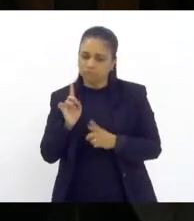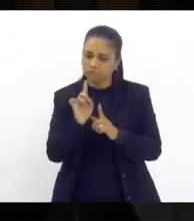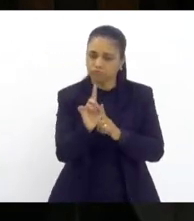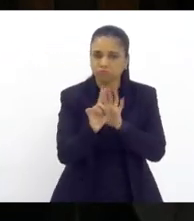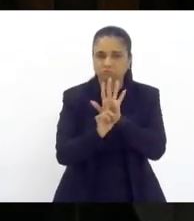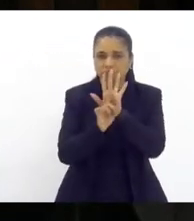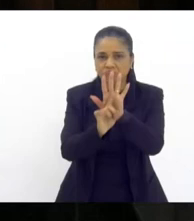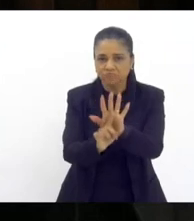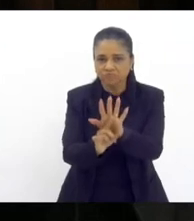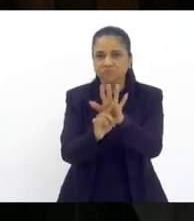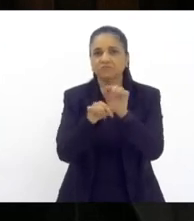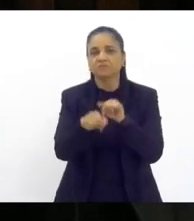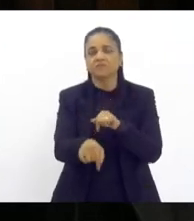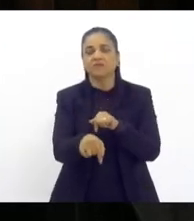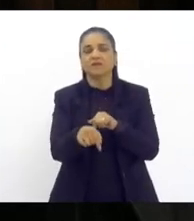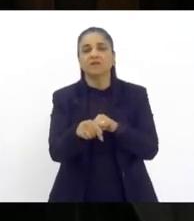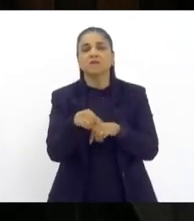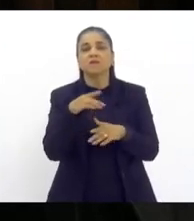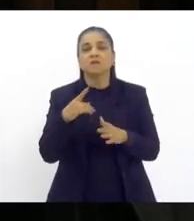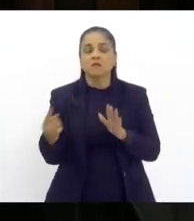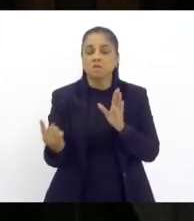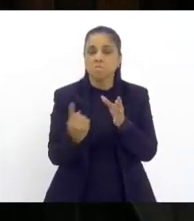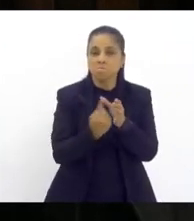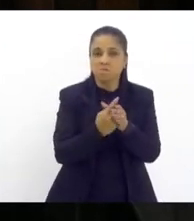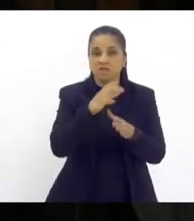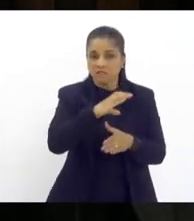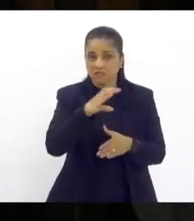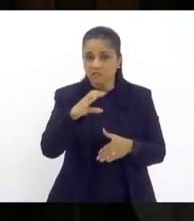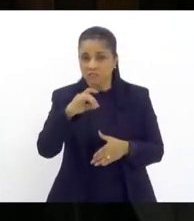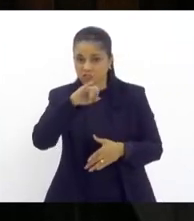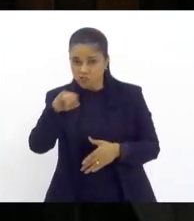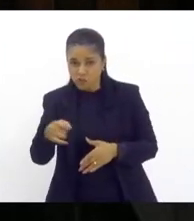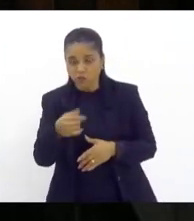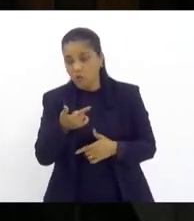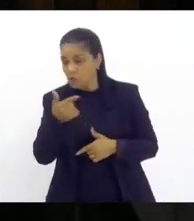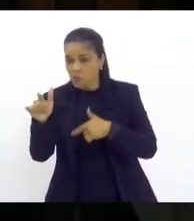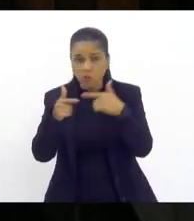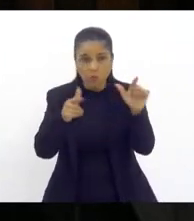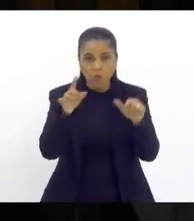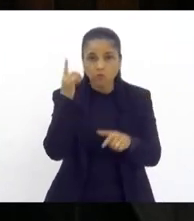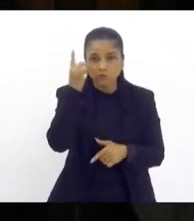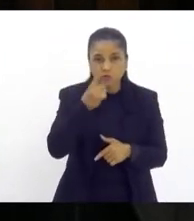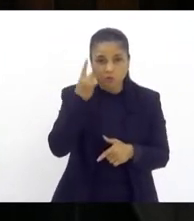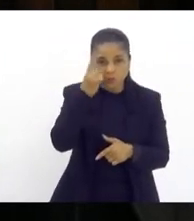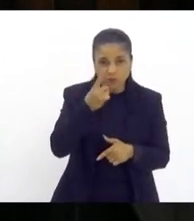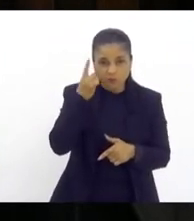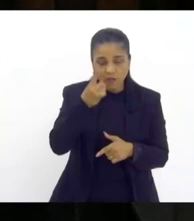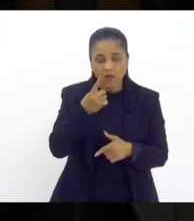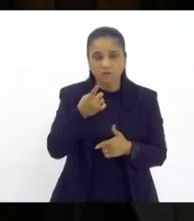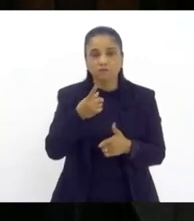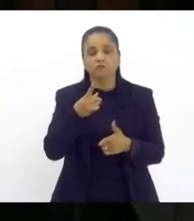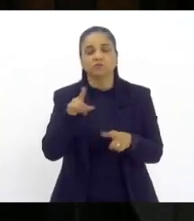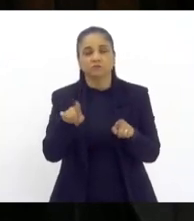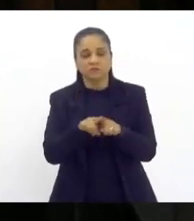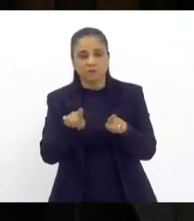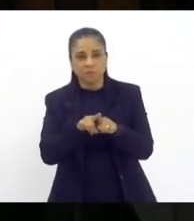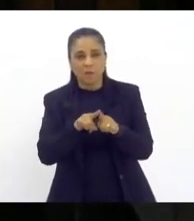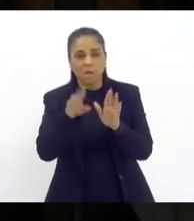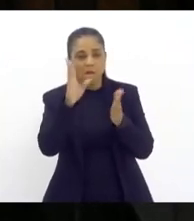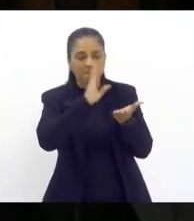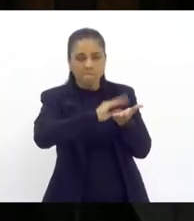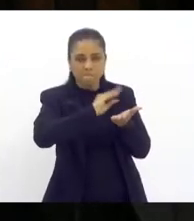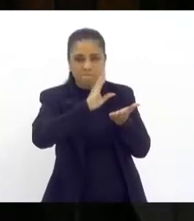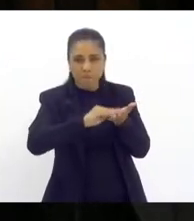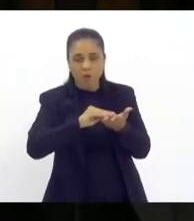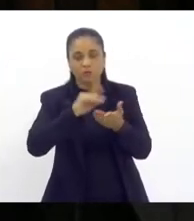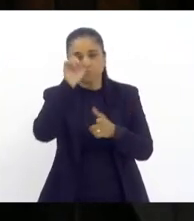também membro titular da CCJ, mas também de outros deputados de diferentes vertentes ideológicas que fazem a pauta da pessoa com